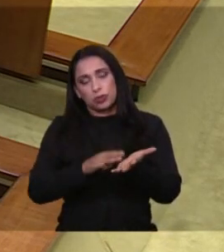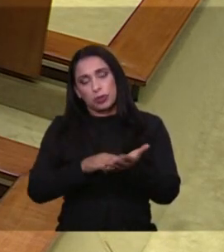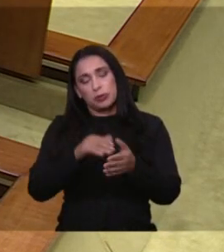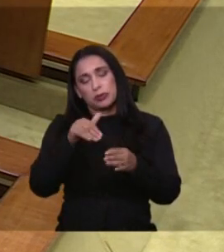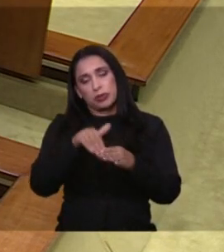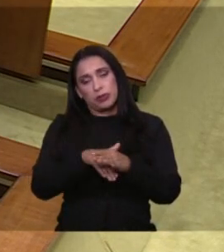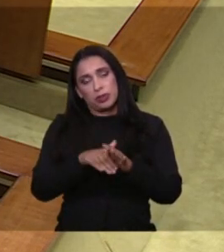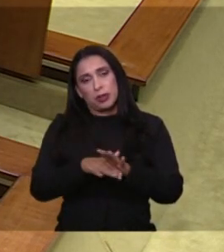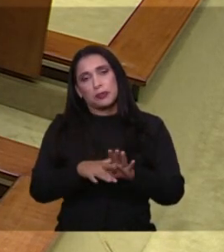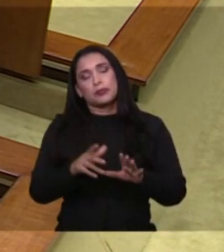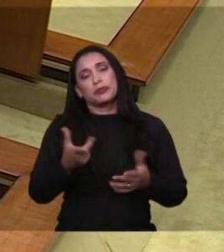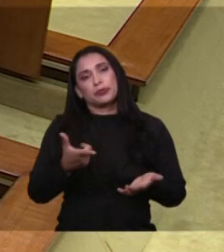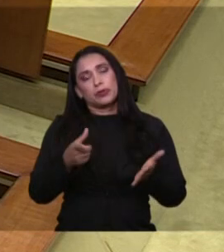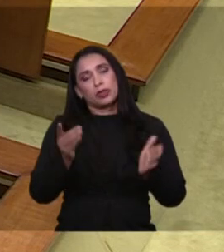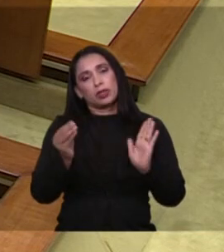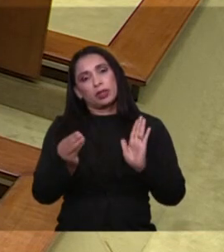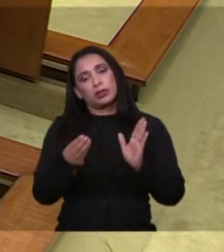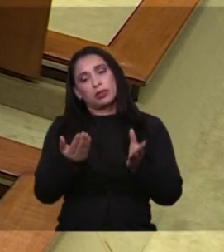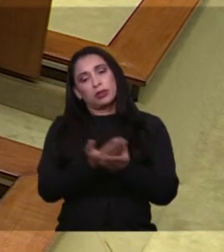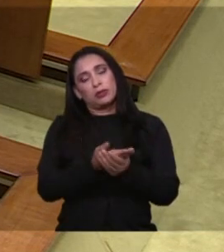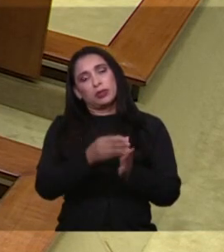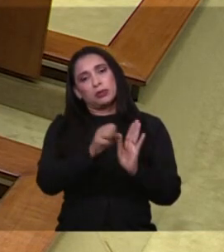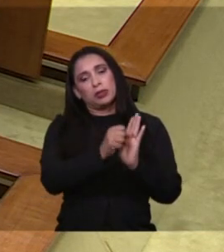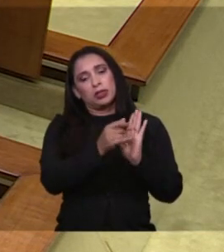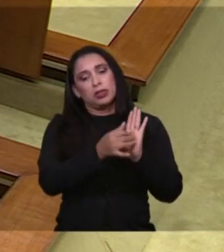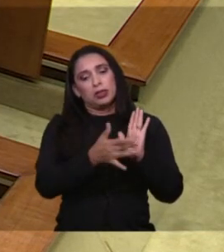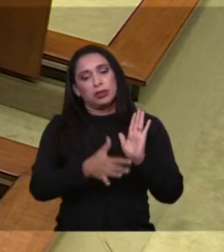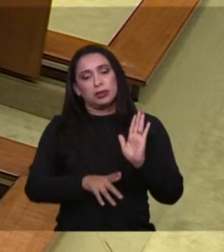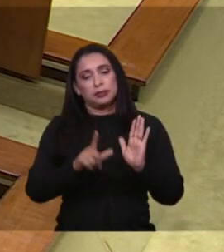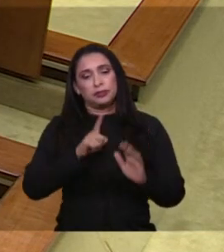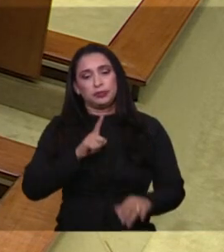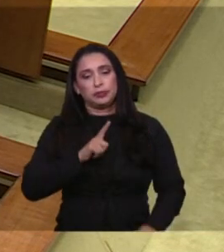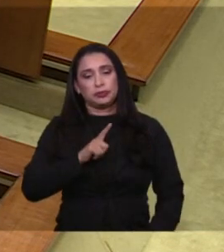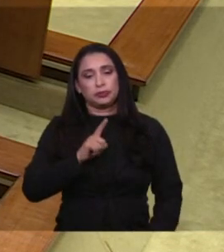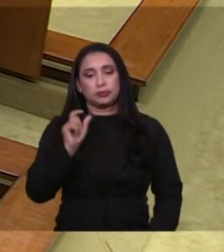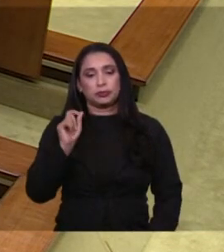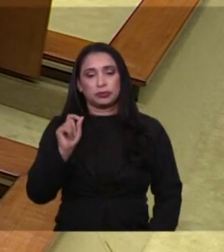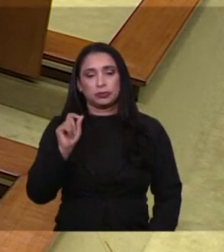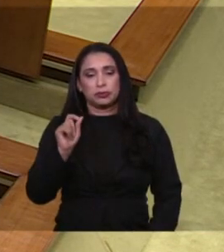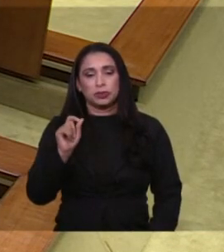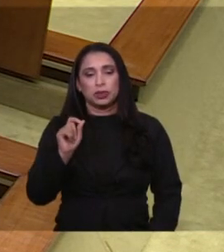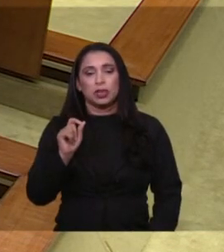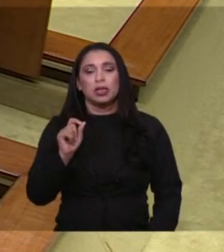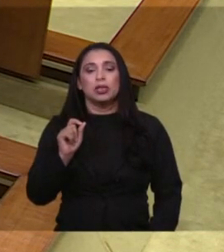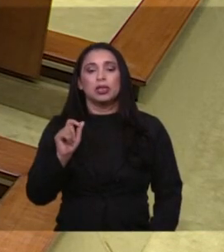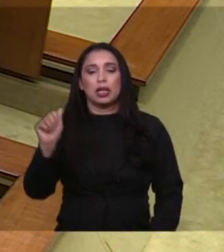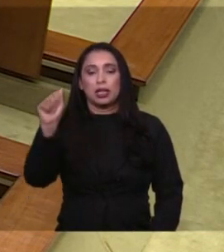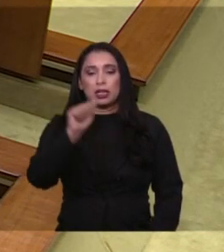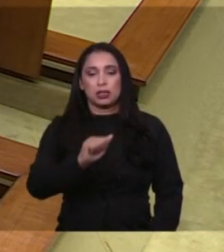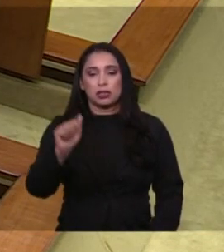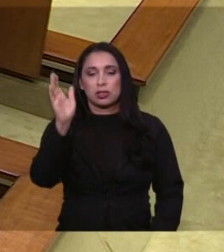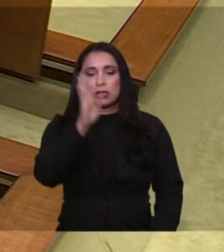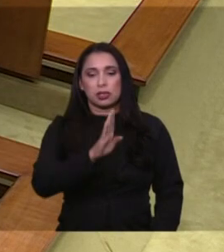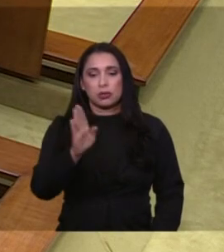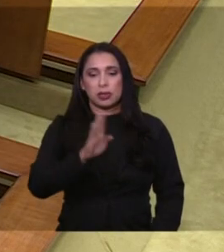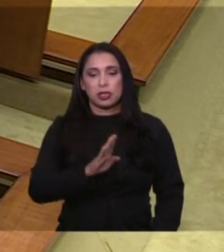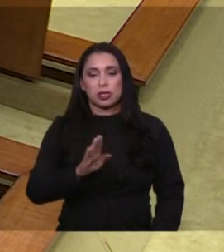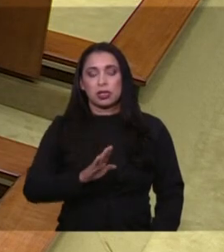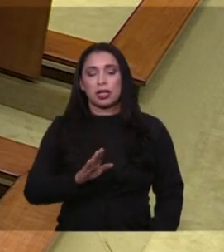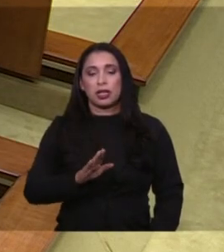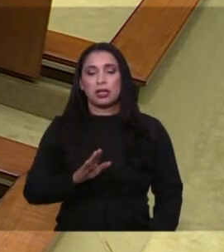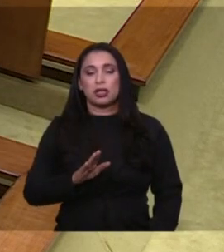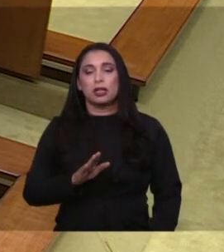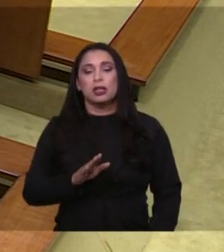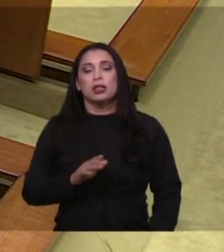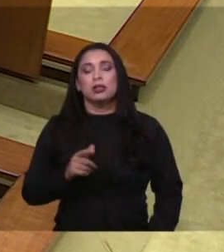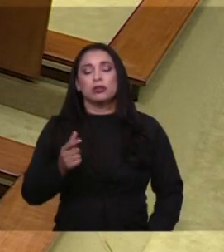de dois embargos de declaração, Cenibra e ABAG, Associação do Agronegócio. Contra o acordo do plenário, desde o Supremo Tribunal Federal,